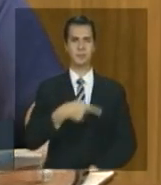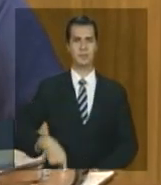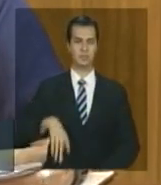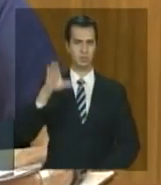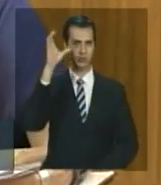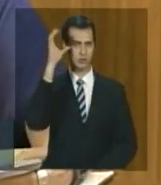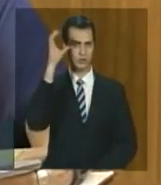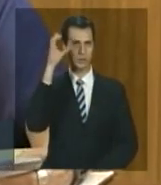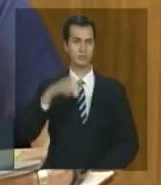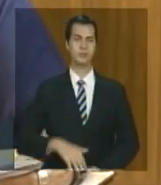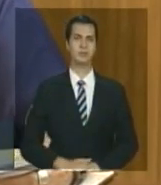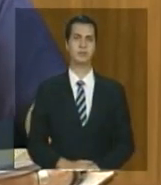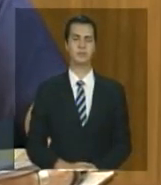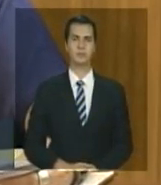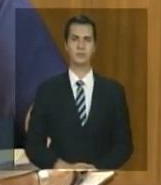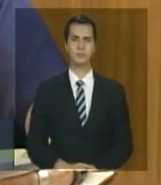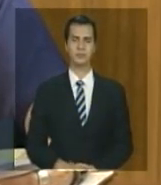China.